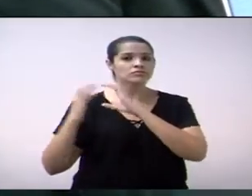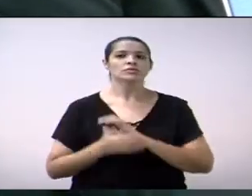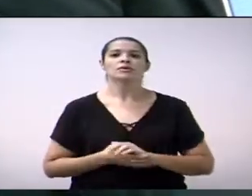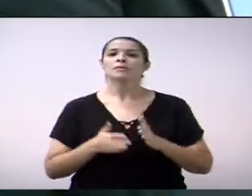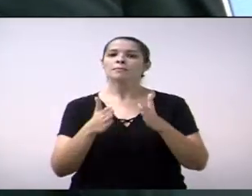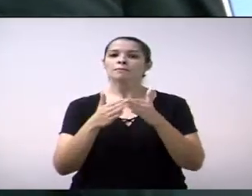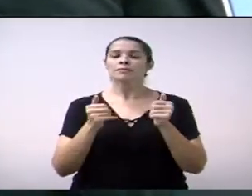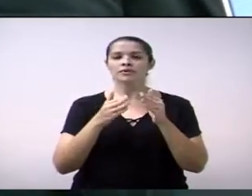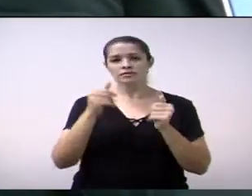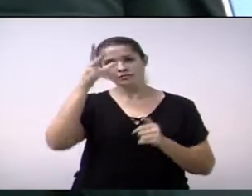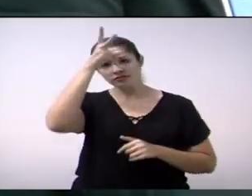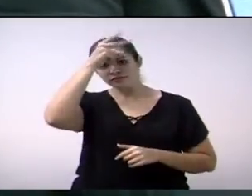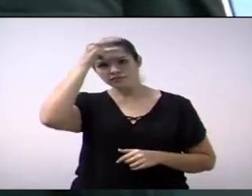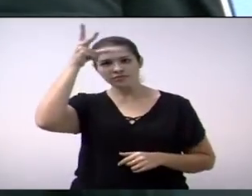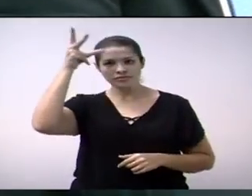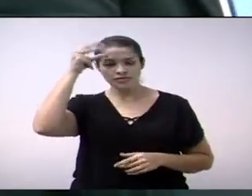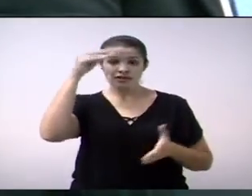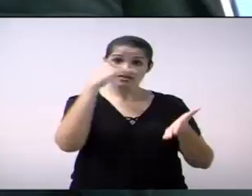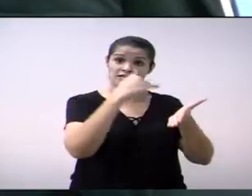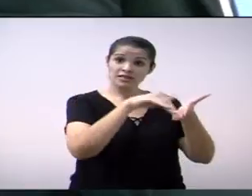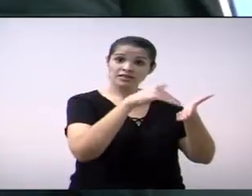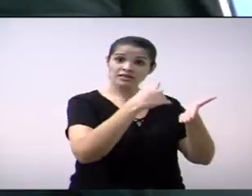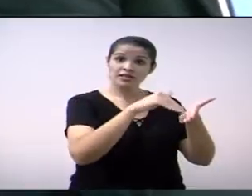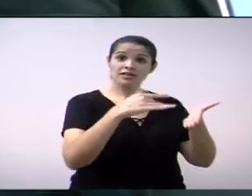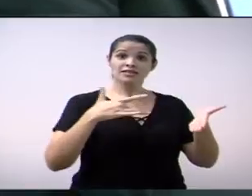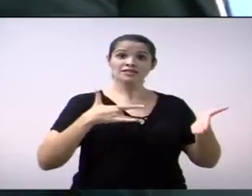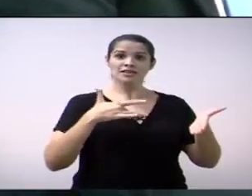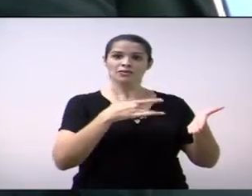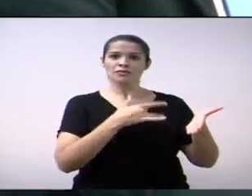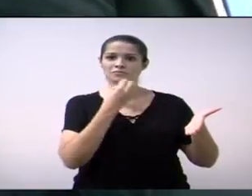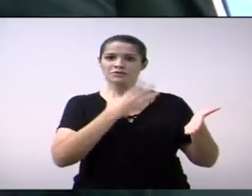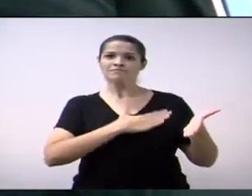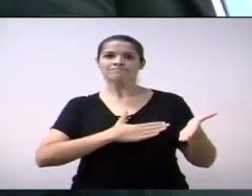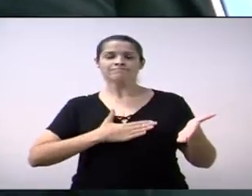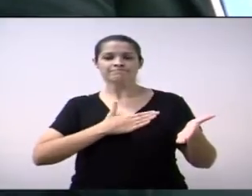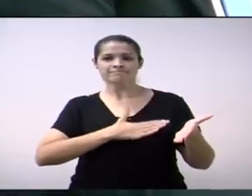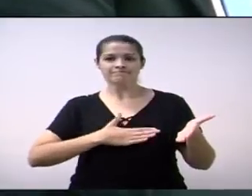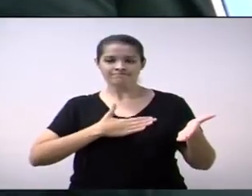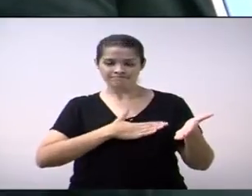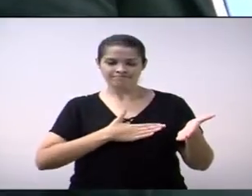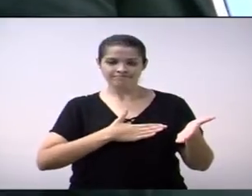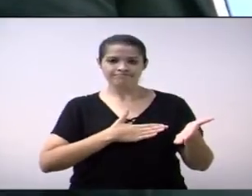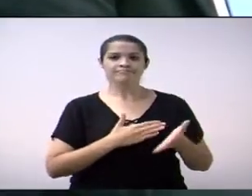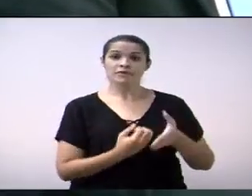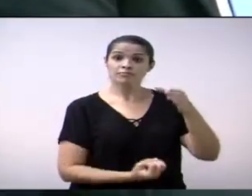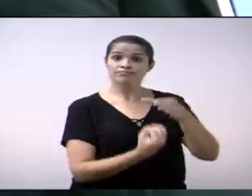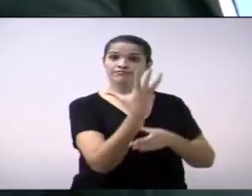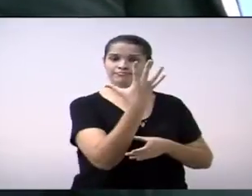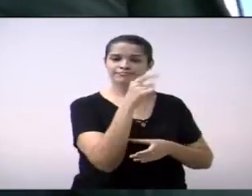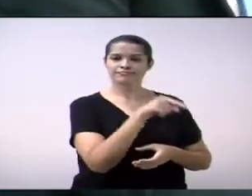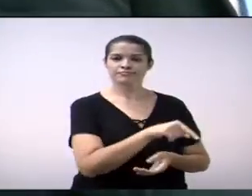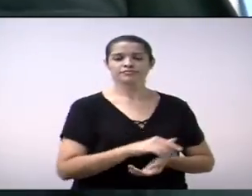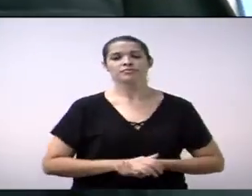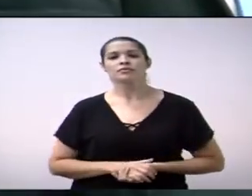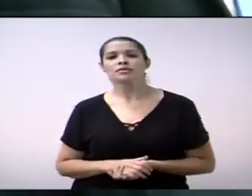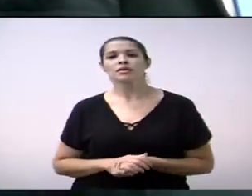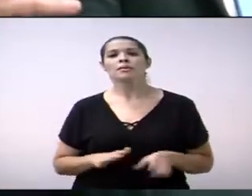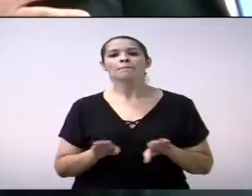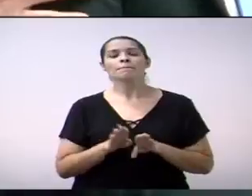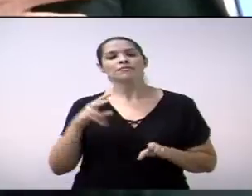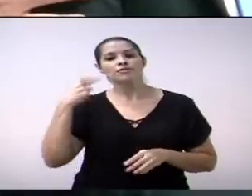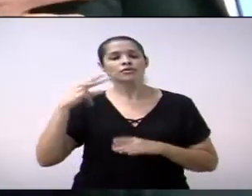da Saúde e Bem-Estar Animal. Número 138, vereador Zé Coco, indicando ao Executivo a instalação de semáforo